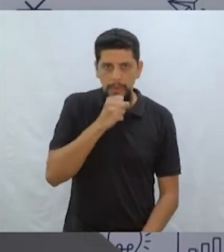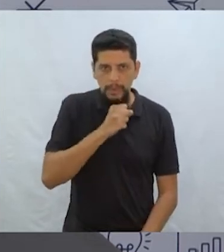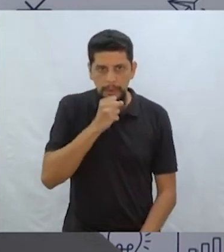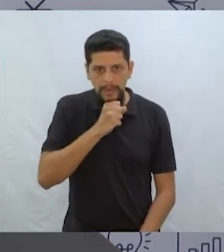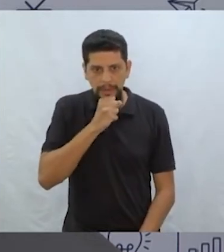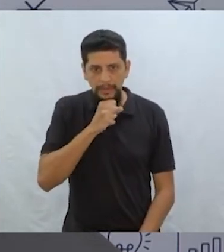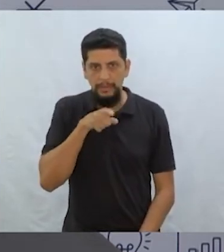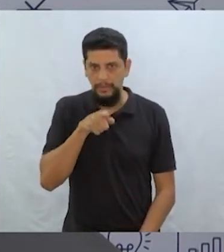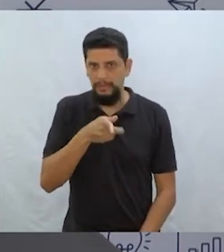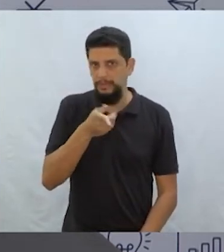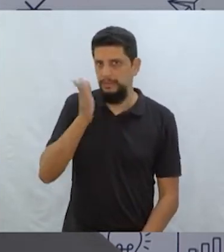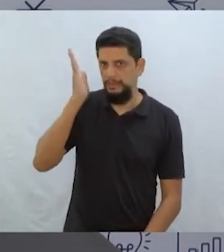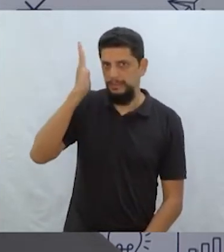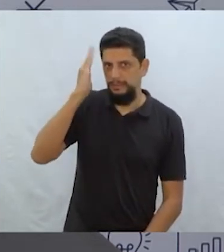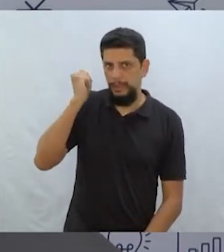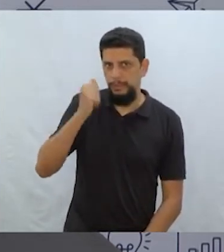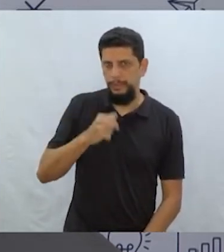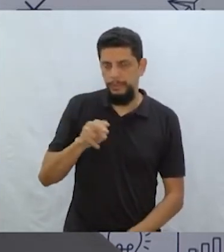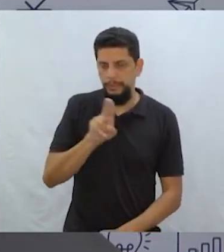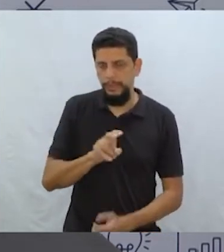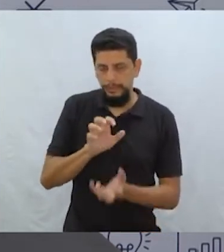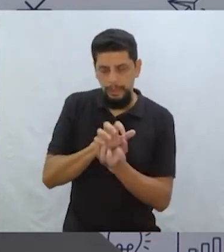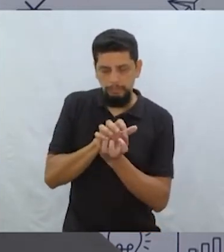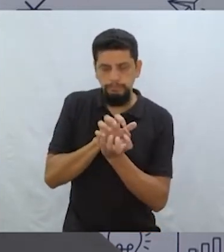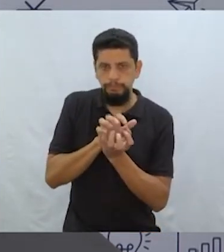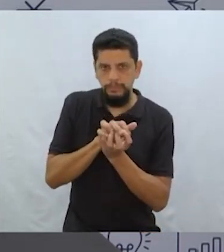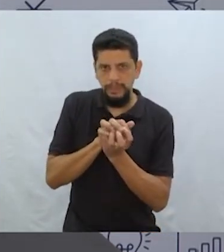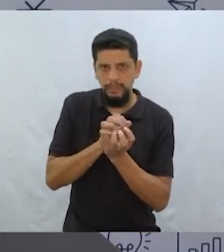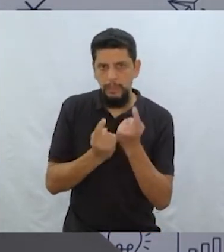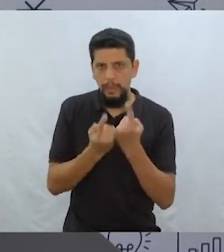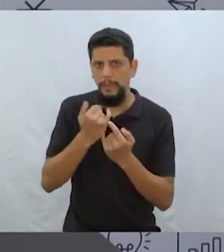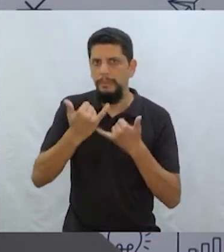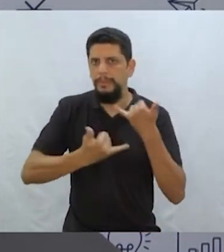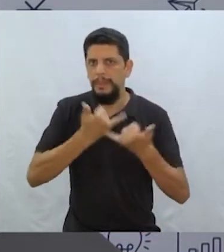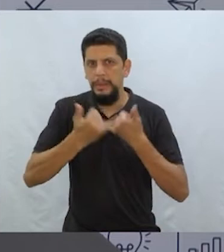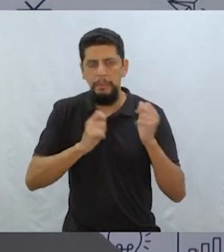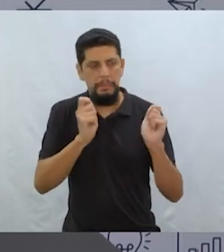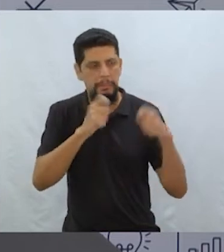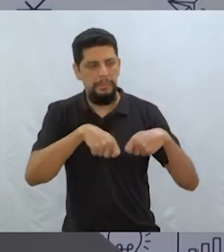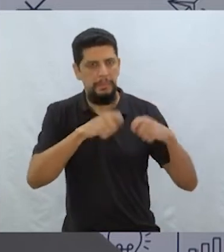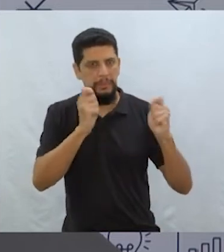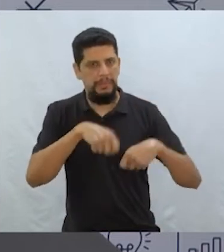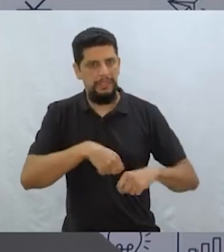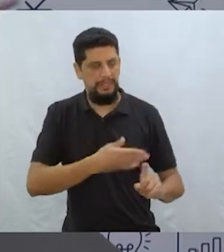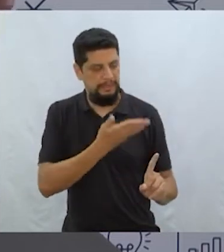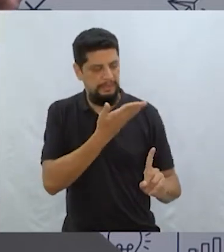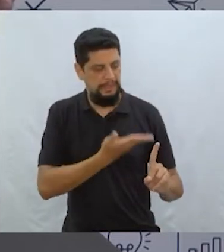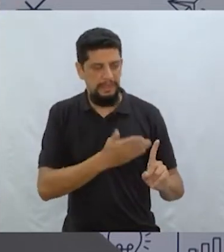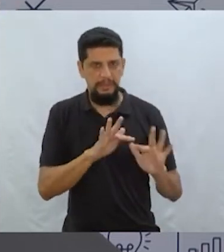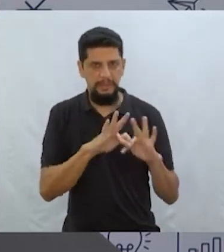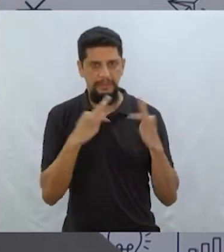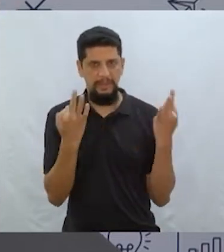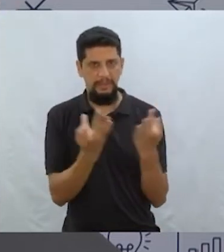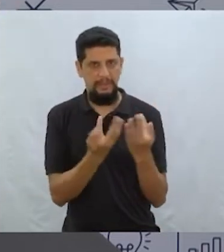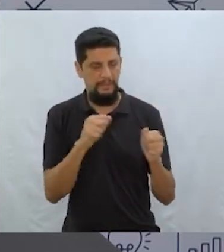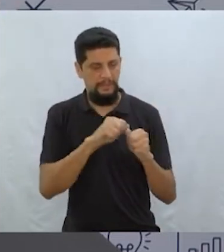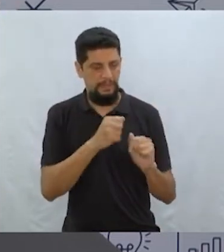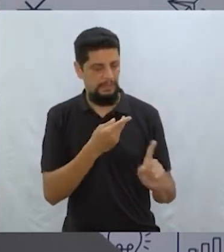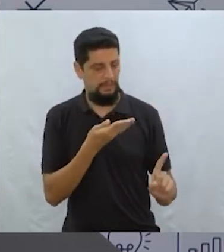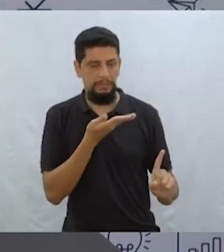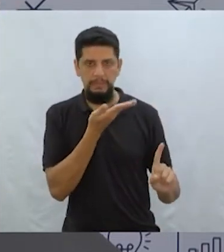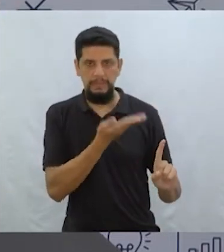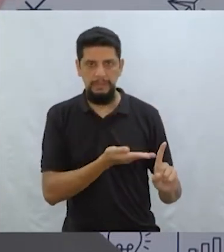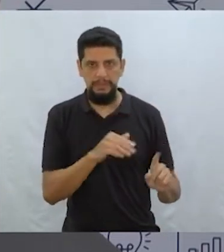bisavô está ali você já sabe que ele usa dentadura quais seriam as brincadeiras possíveis dessa família